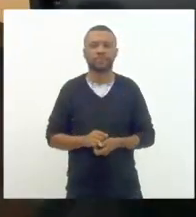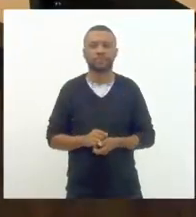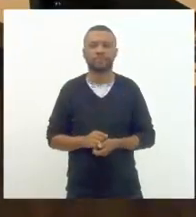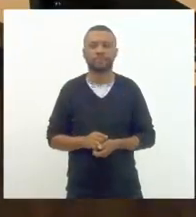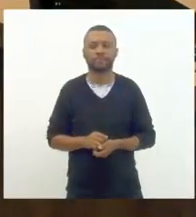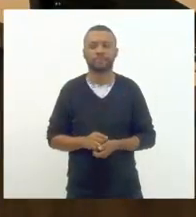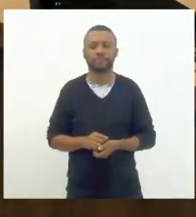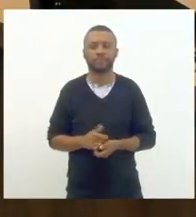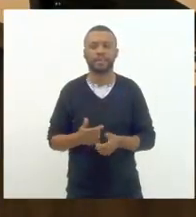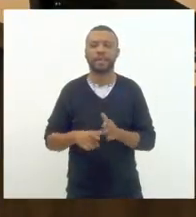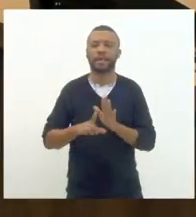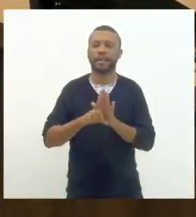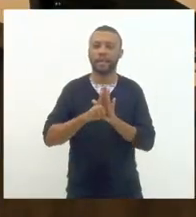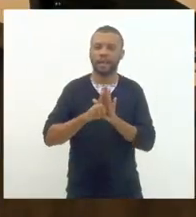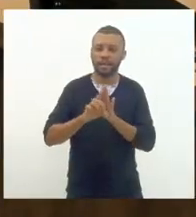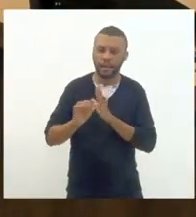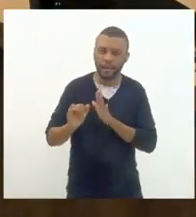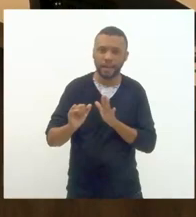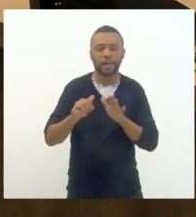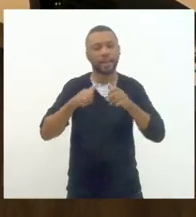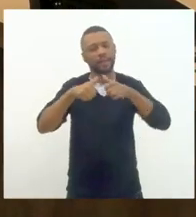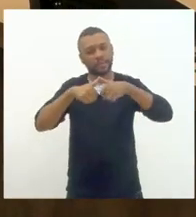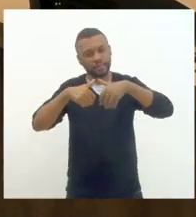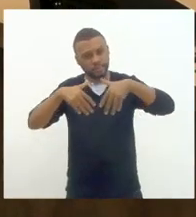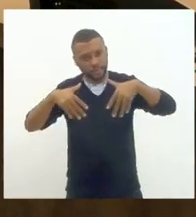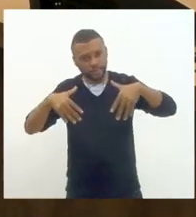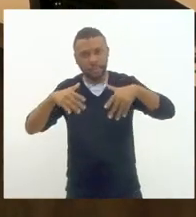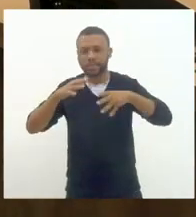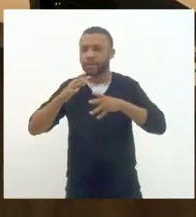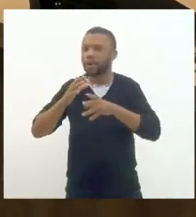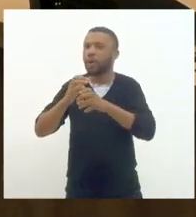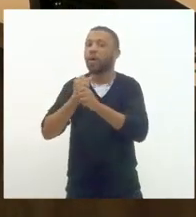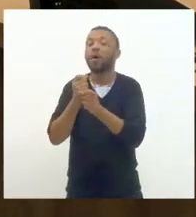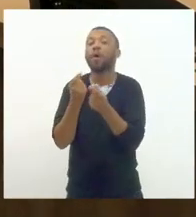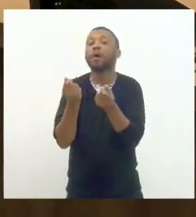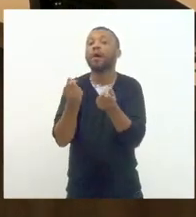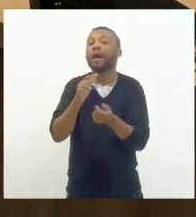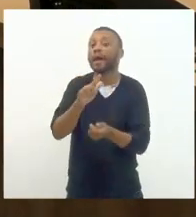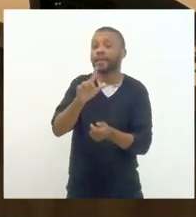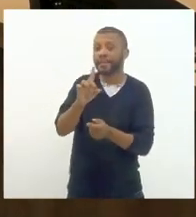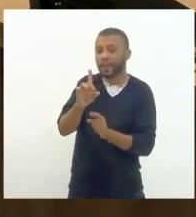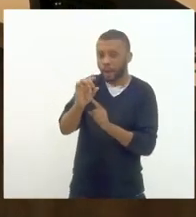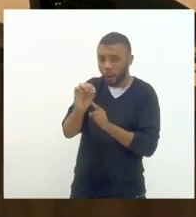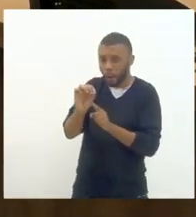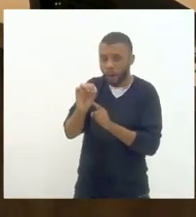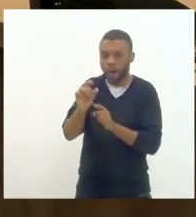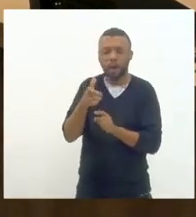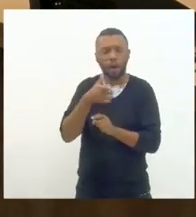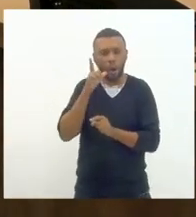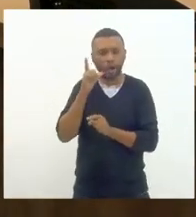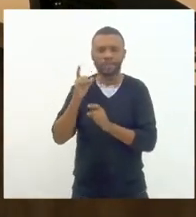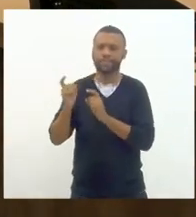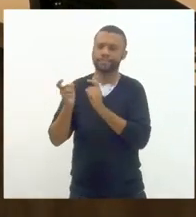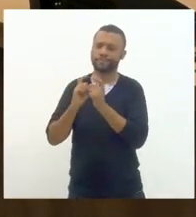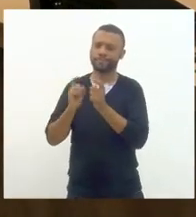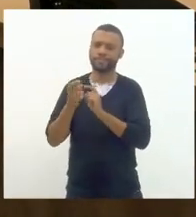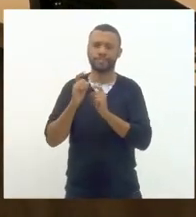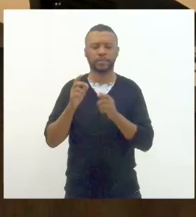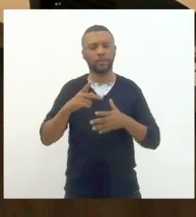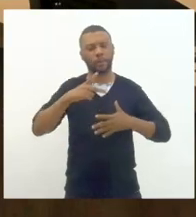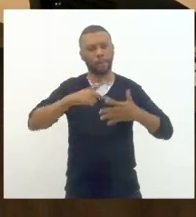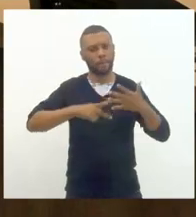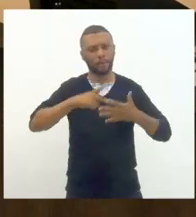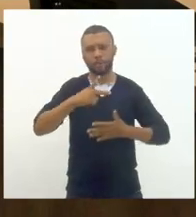lei de diretrizes... orçamentária. Isso. A gente fez um debate aqui ontem e a bancada do PSOL se